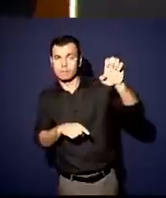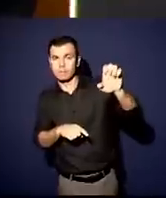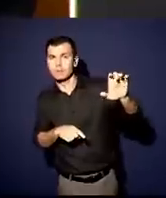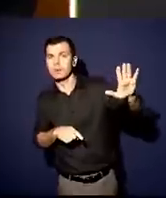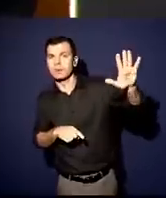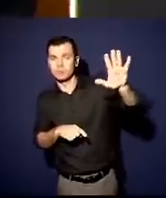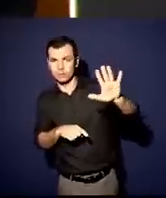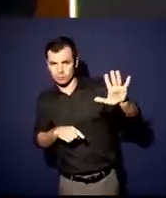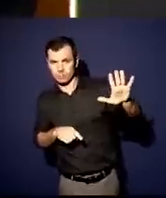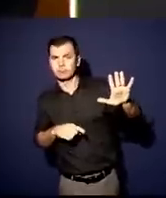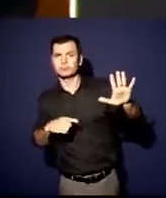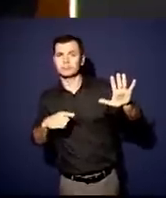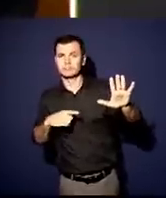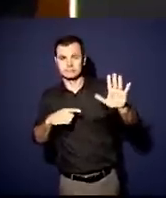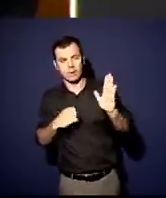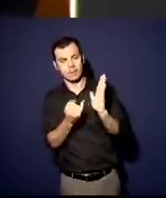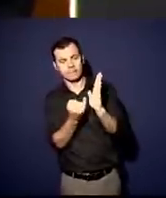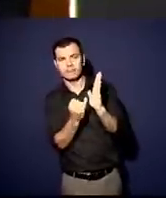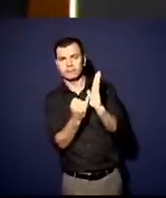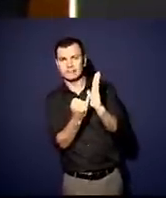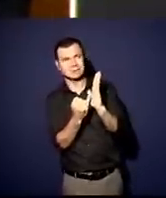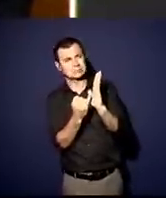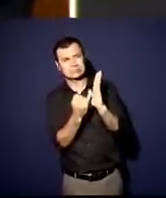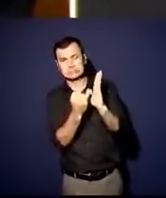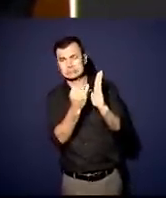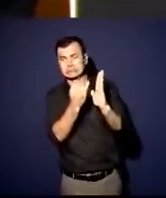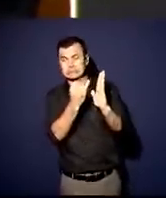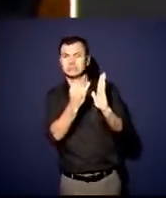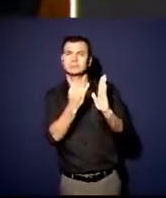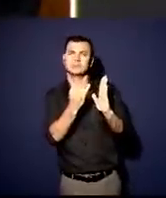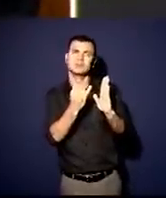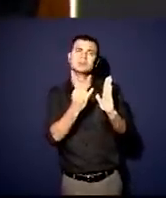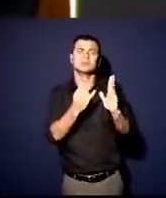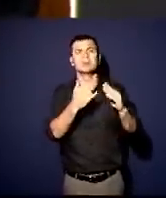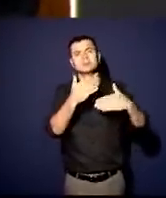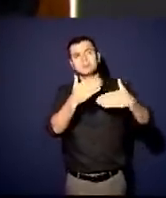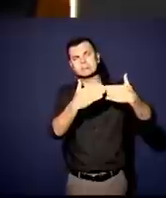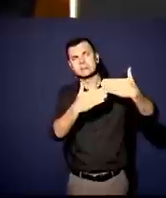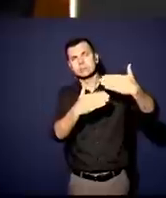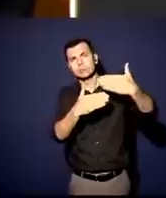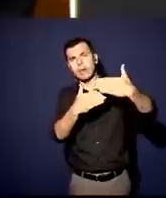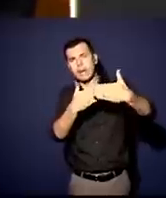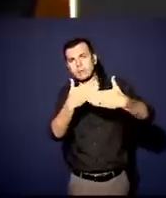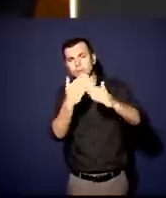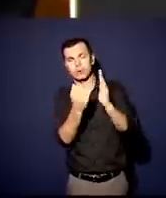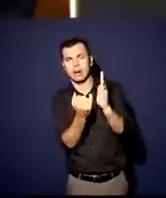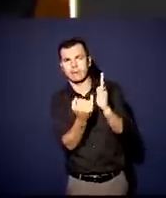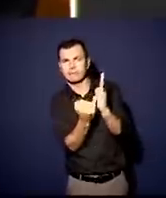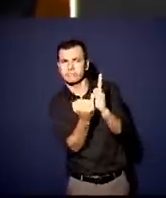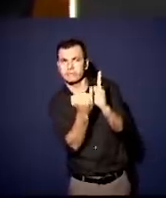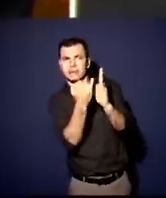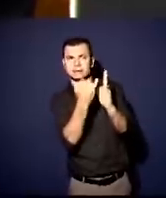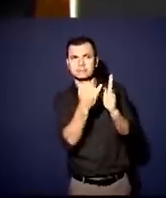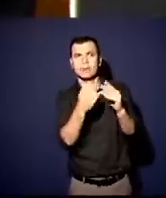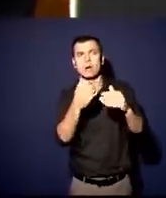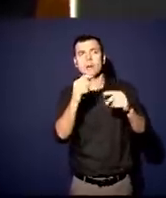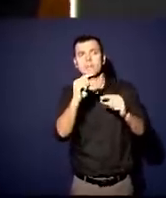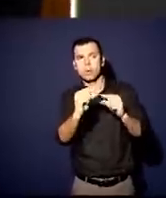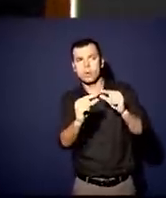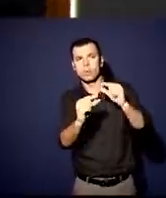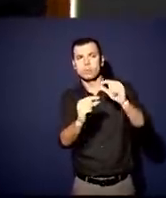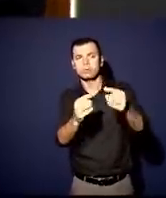Assim, gerando uma pressão inflacionária, tudo bem que ela é diluída no tempo, digamos assim, por um longo